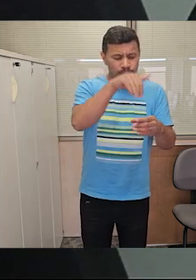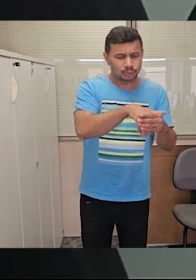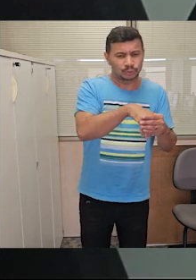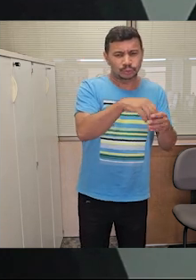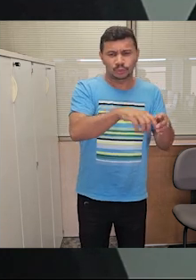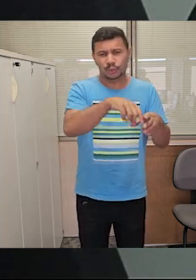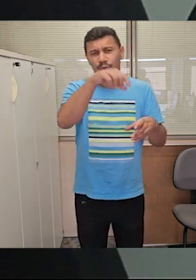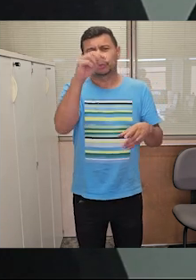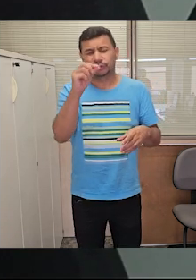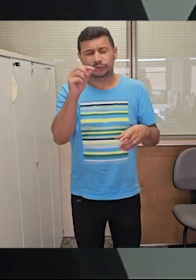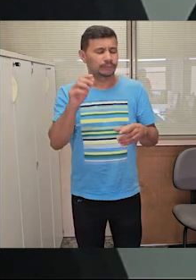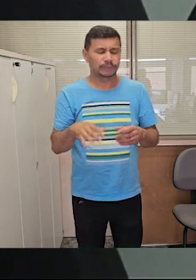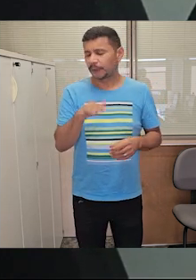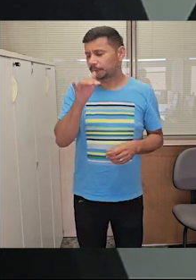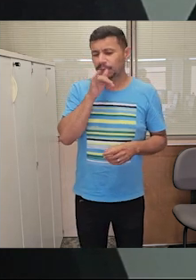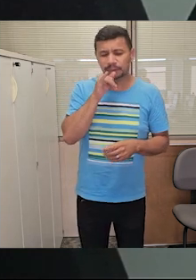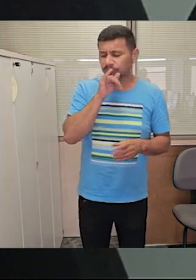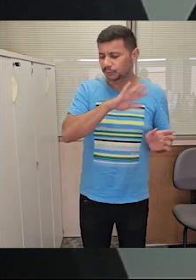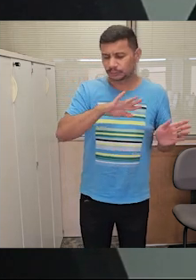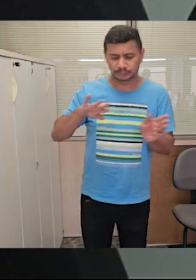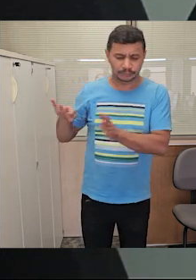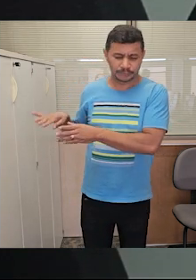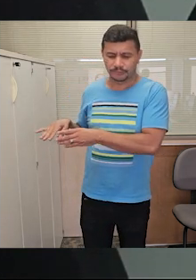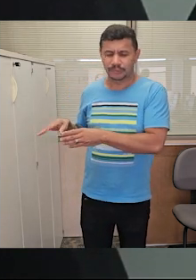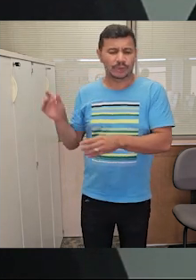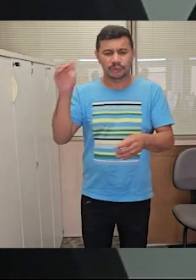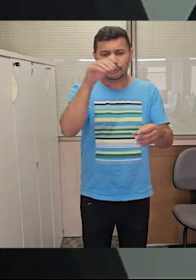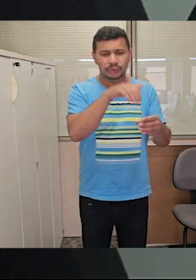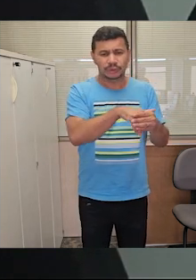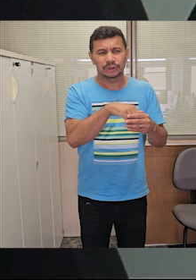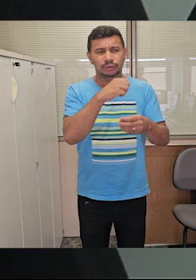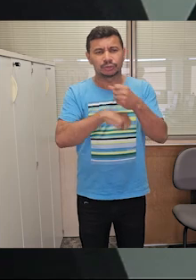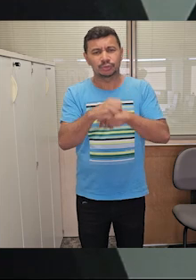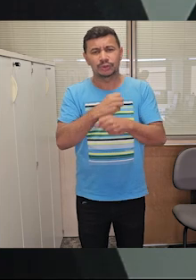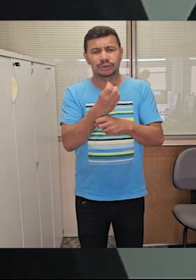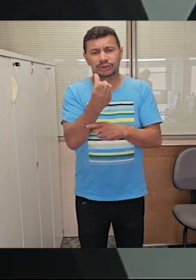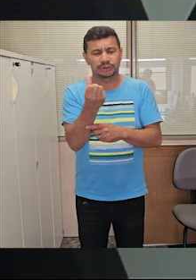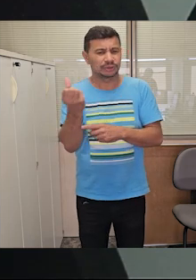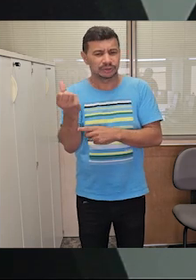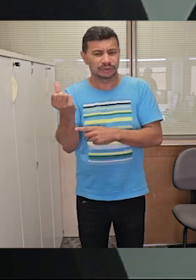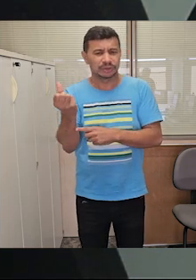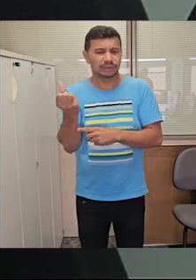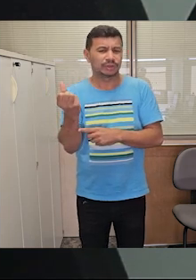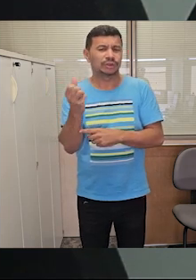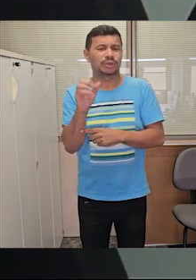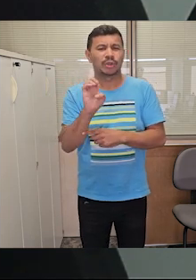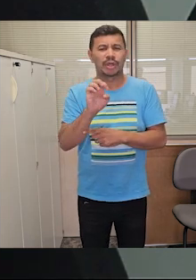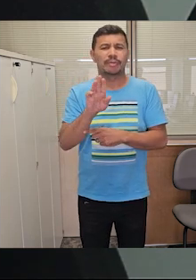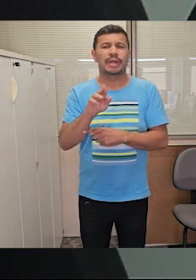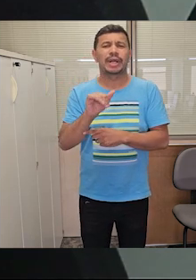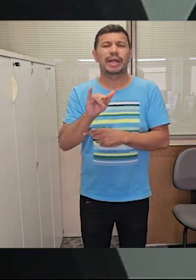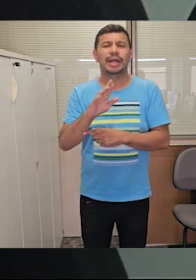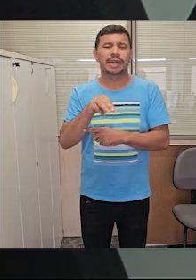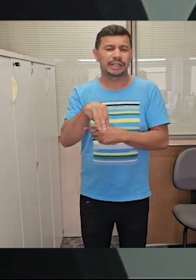o Ibrahim... Não, desculpa, na eleição de 66, o Ibrahim foi eleito presidente e eu fui